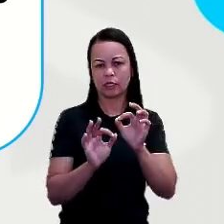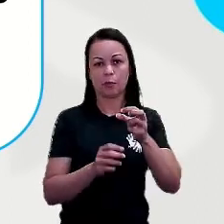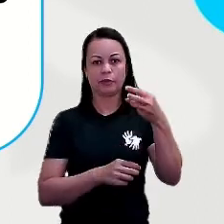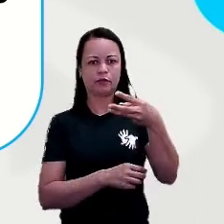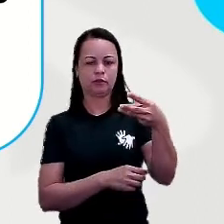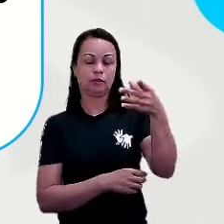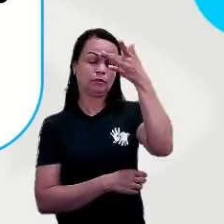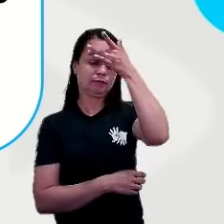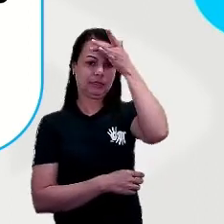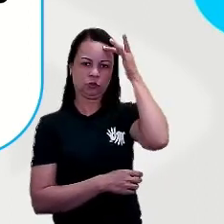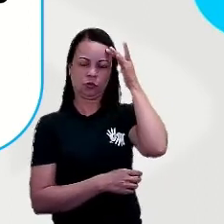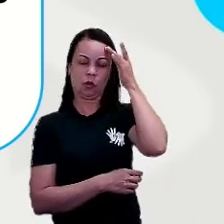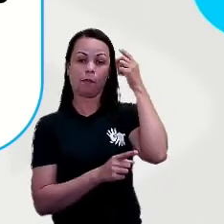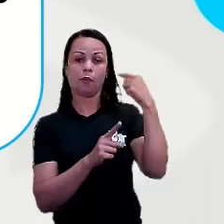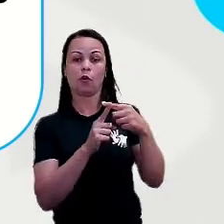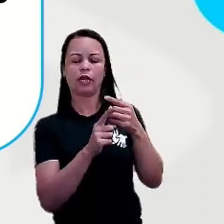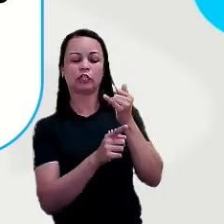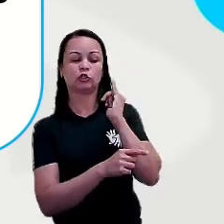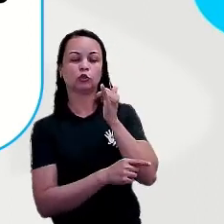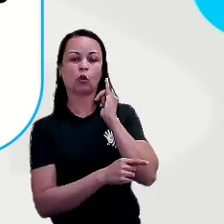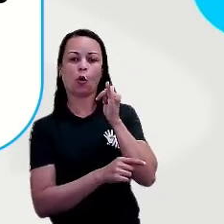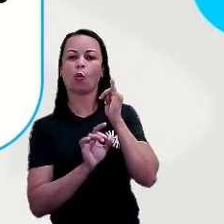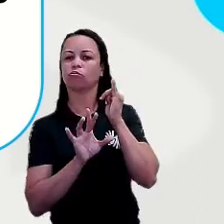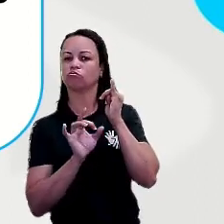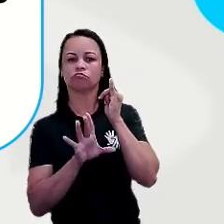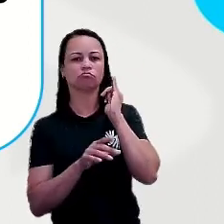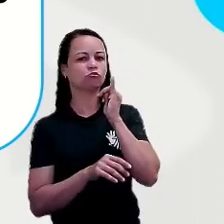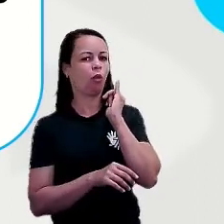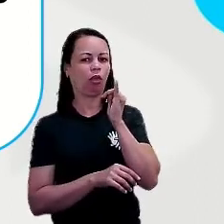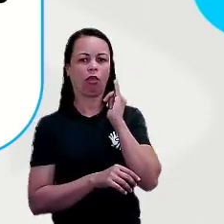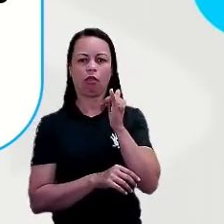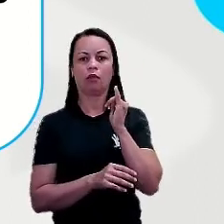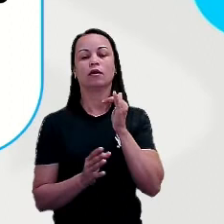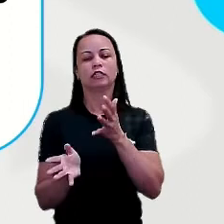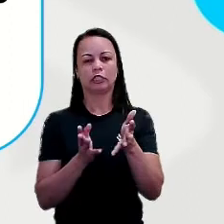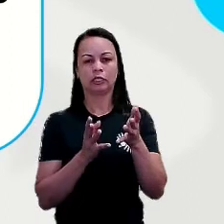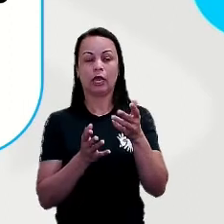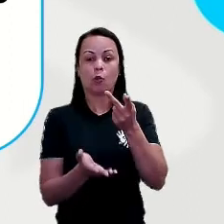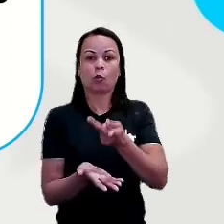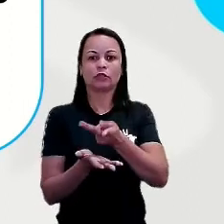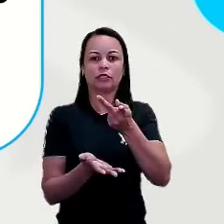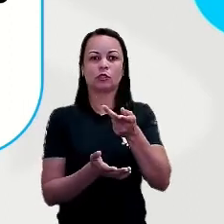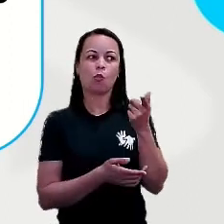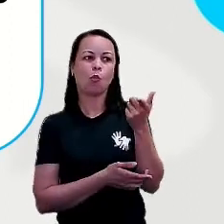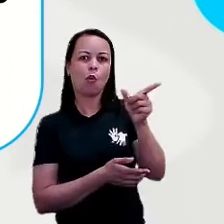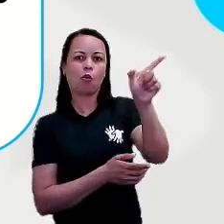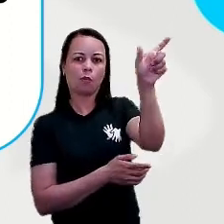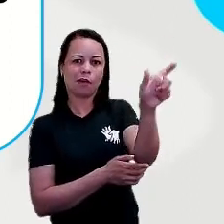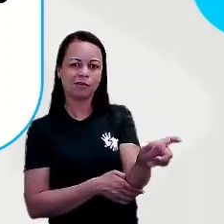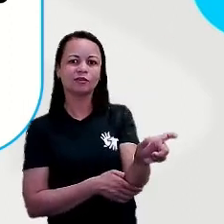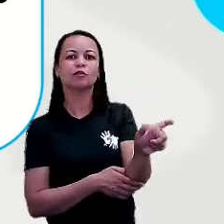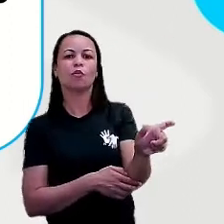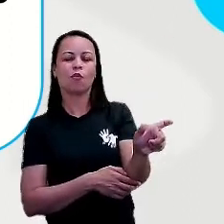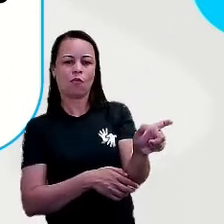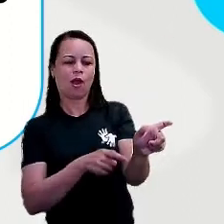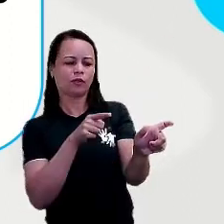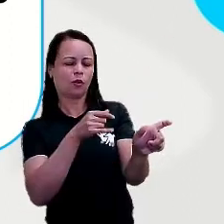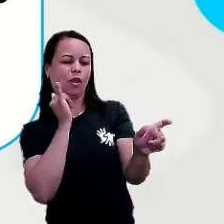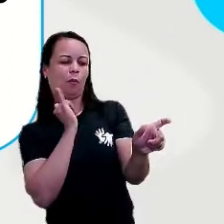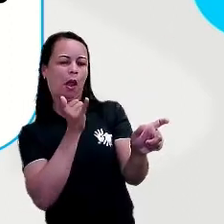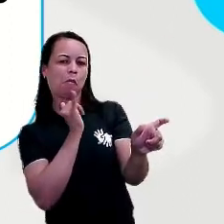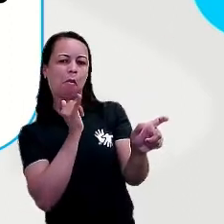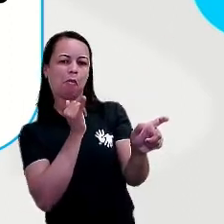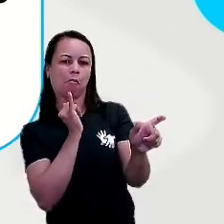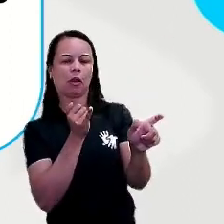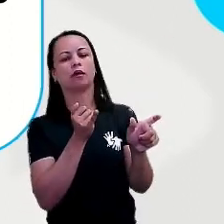porque ele está contando ali, né, um fato que ocorreu com outra pessoa e não ele. Então, ele observa tudo e conta para